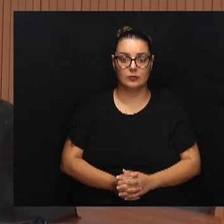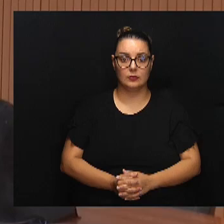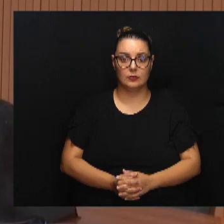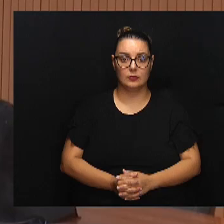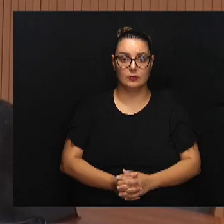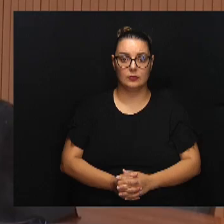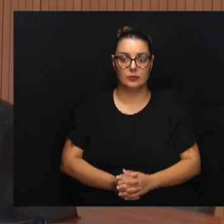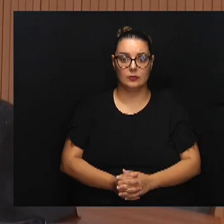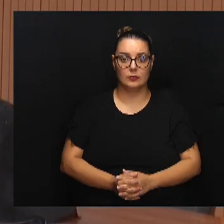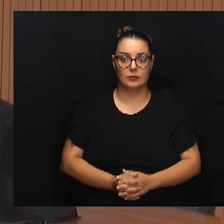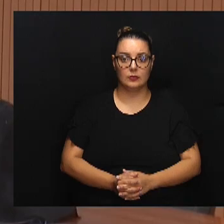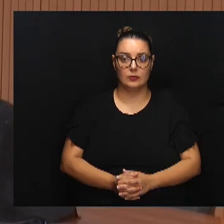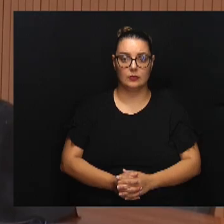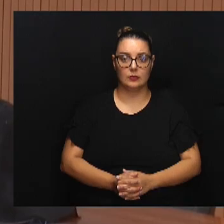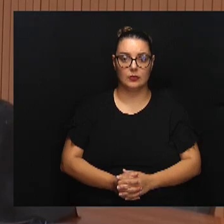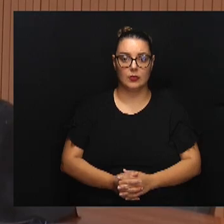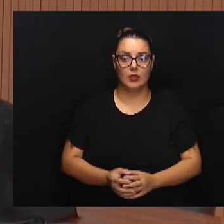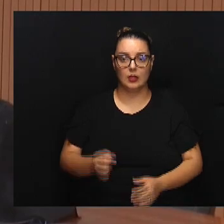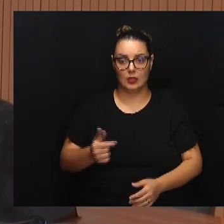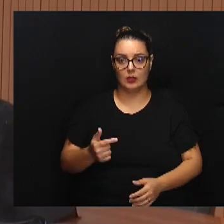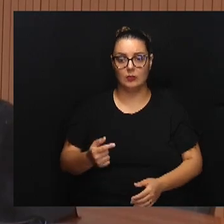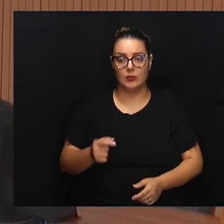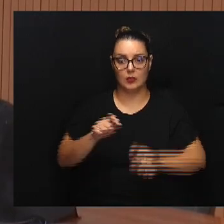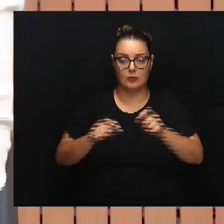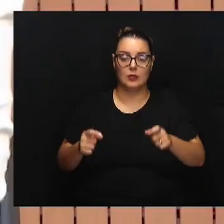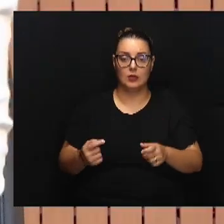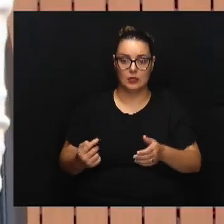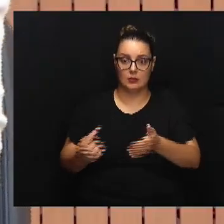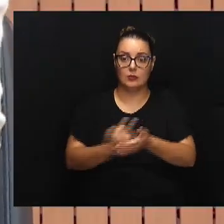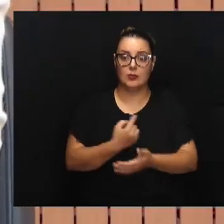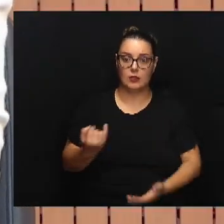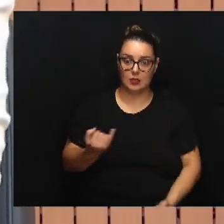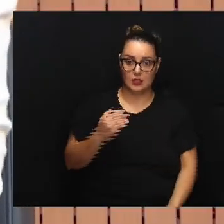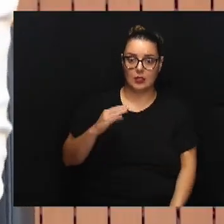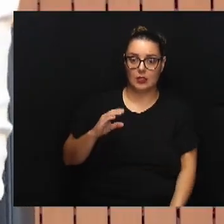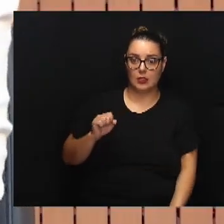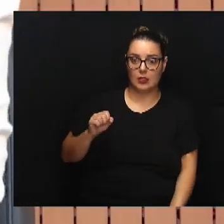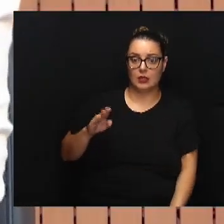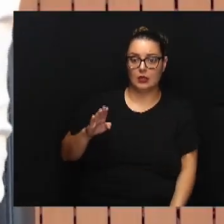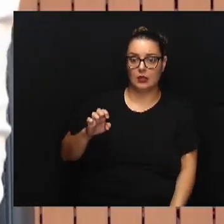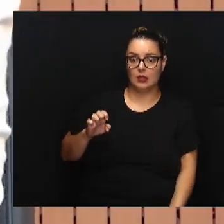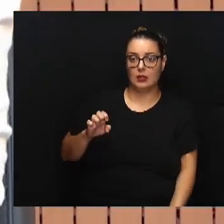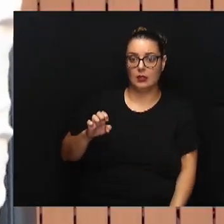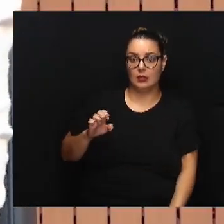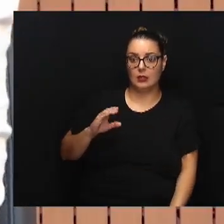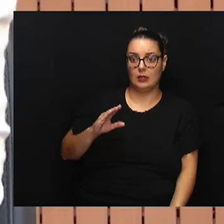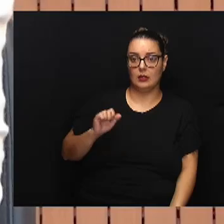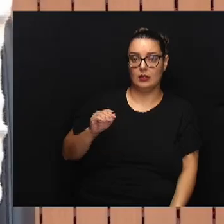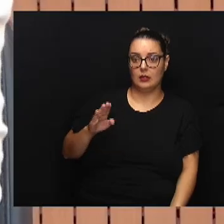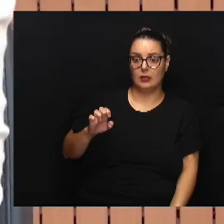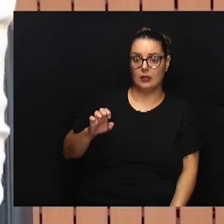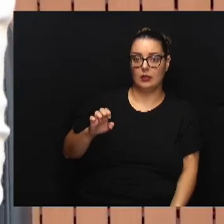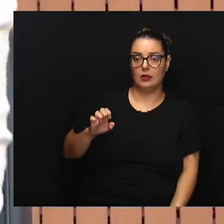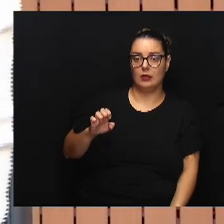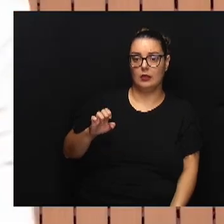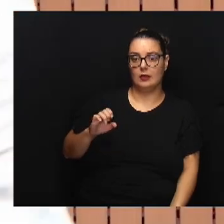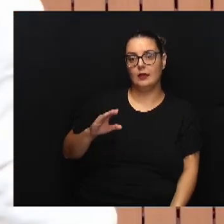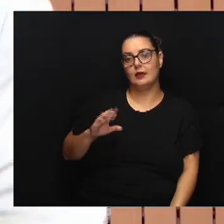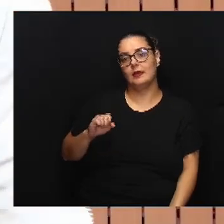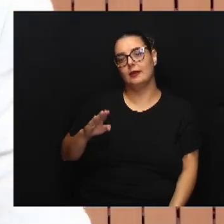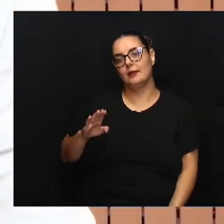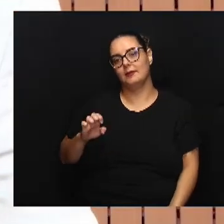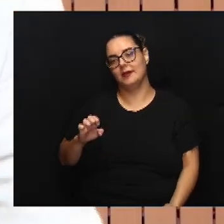Acho que é pouca gente, essa pergunta é bem importante. Essa é Cabé, né? Cabé de Cabinguelê.